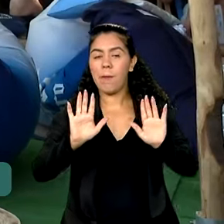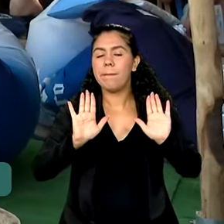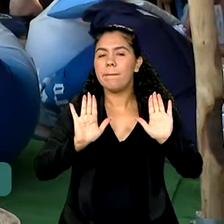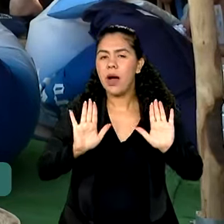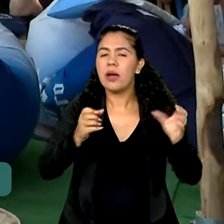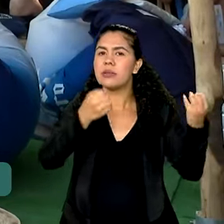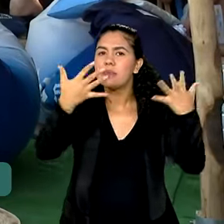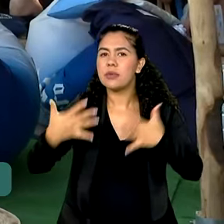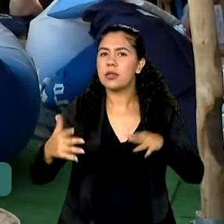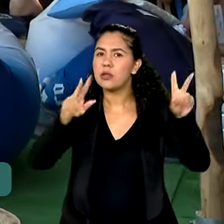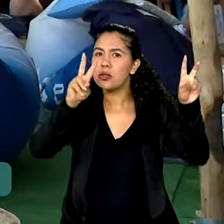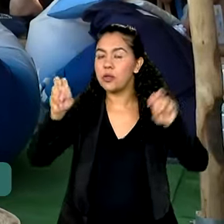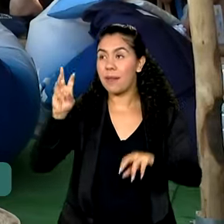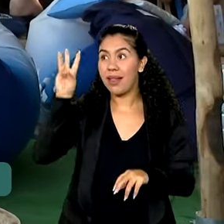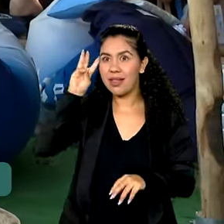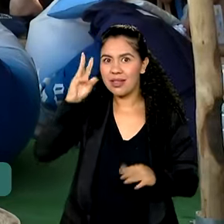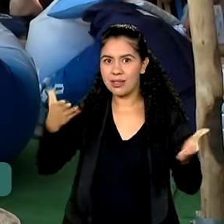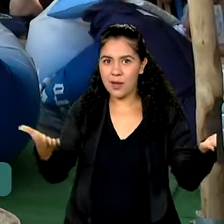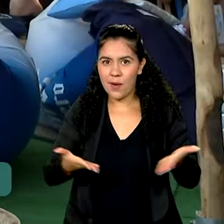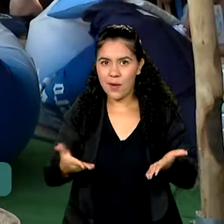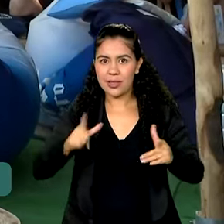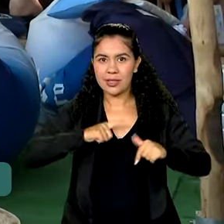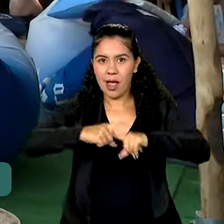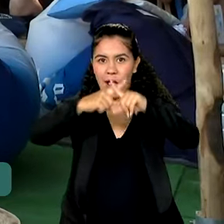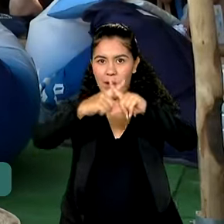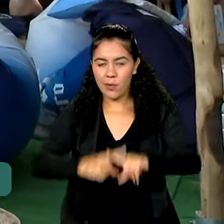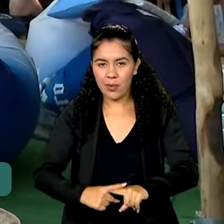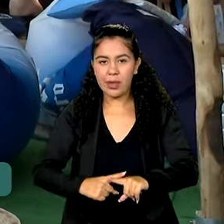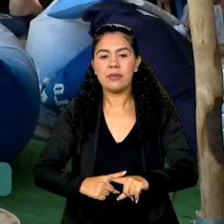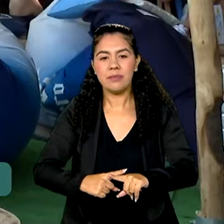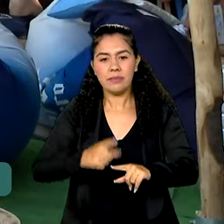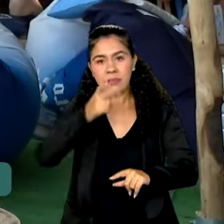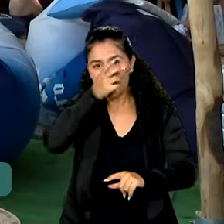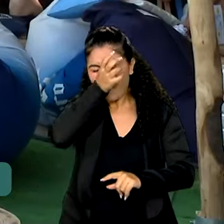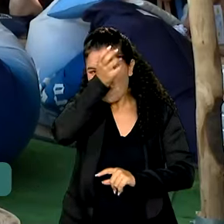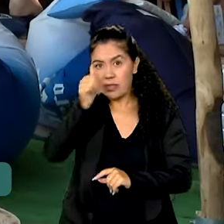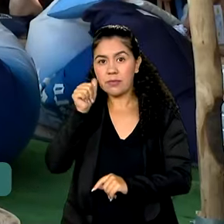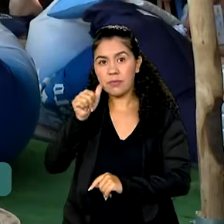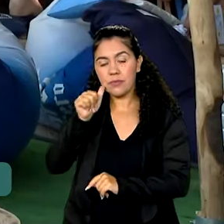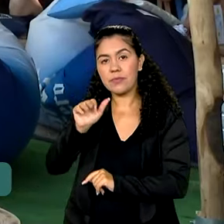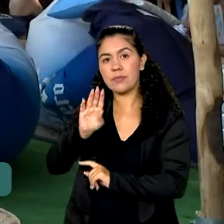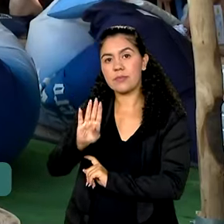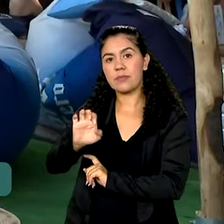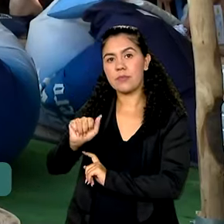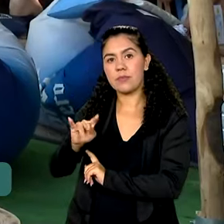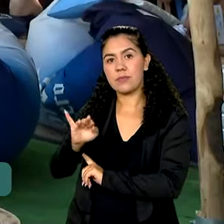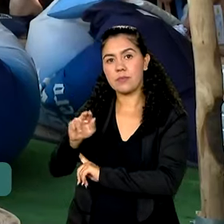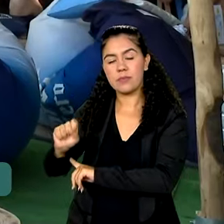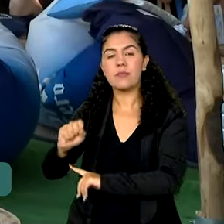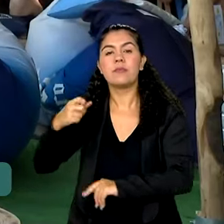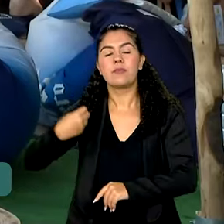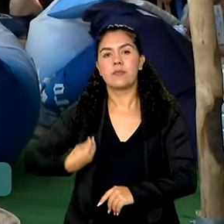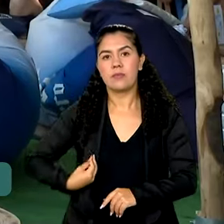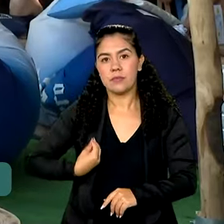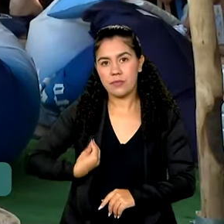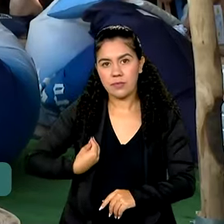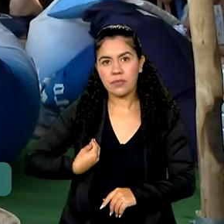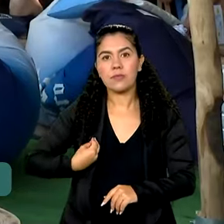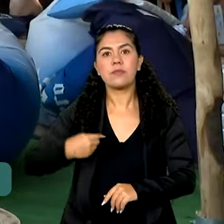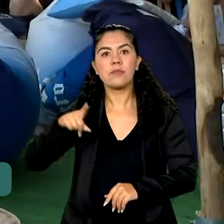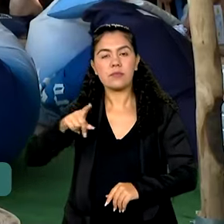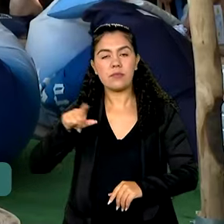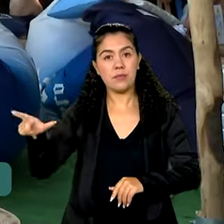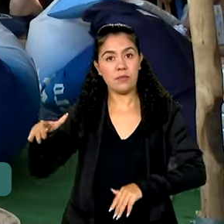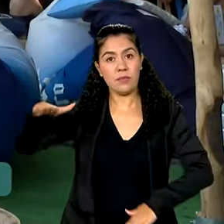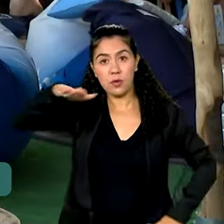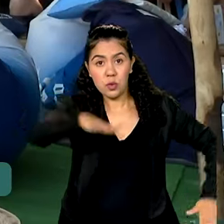dessa terça-feira de Olimpíadas, Beatriz Dizotti fez história, está na final dos 1.500 metros livre feminino, ela que é a primeira